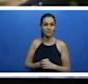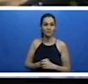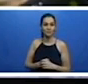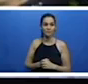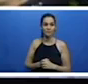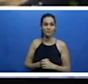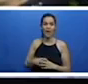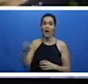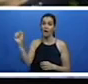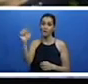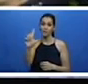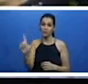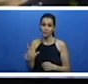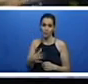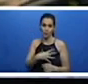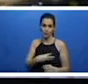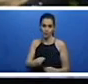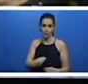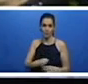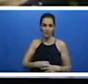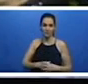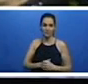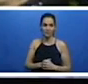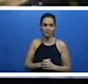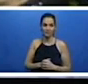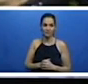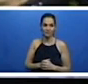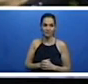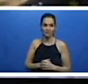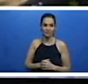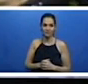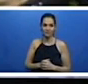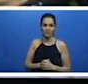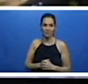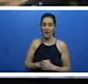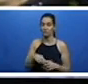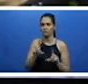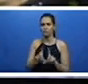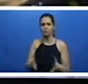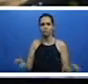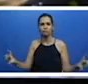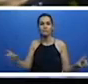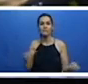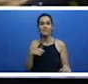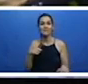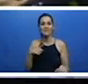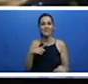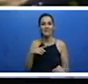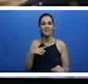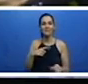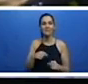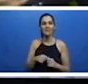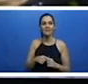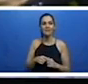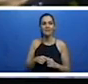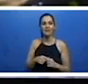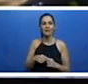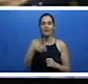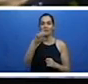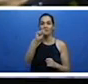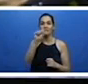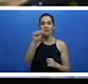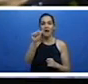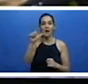essa azulada com filhotes. Aqui embaixo, nós temos vários exemplos de salamandras. uma